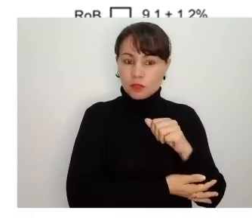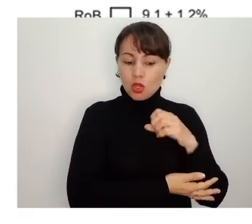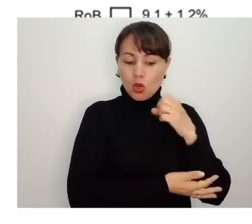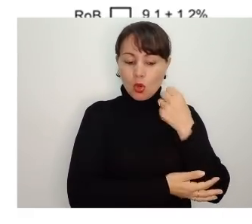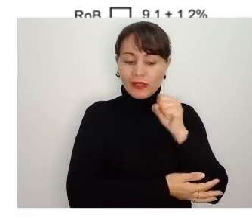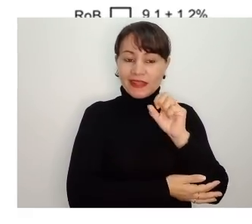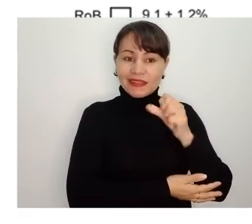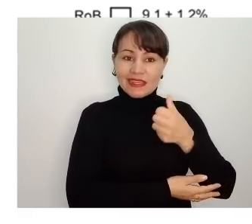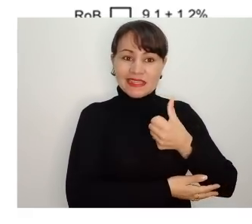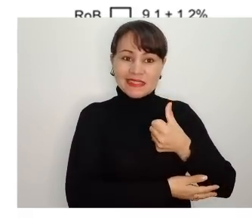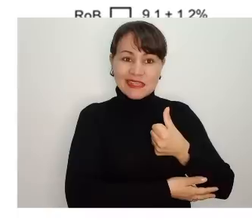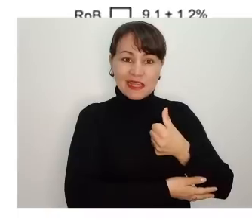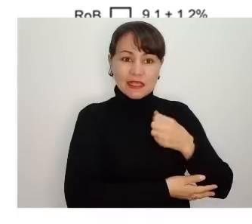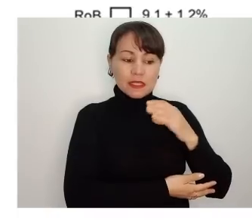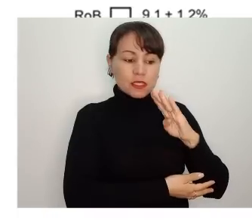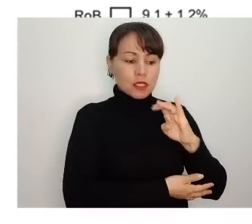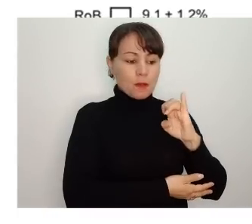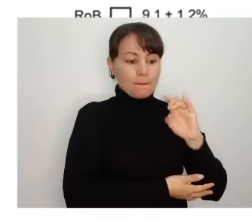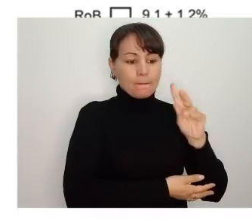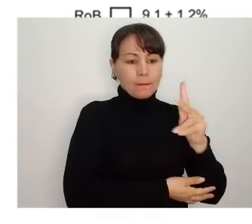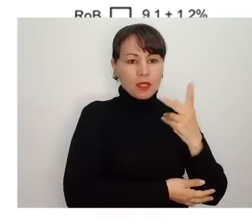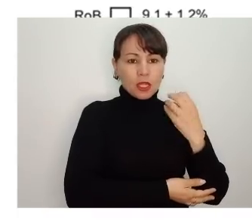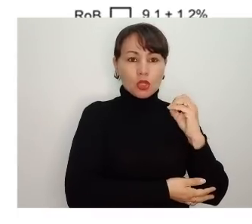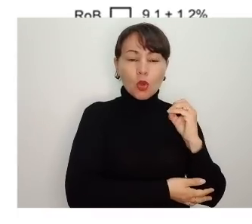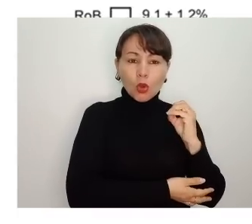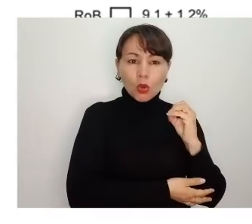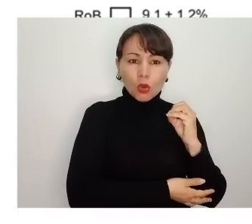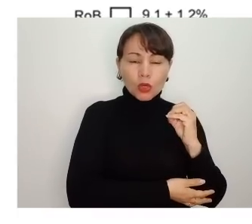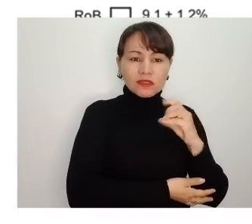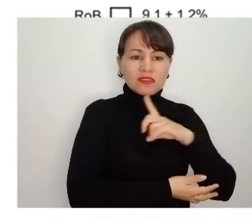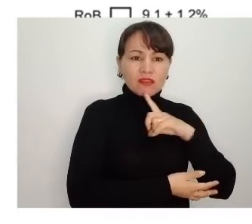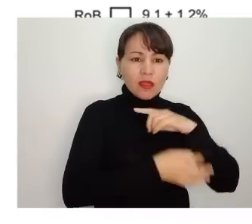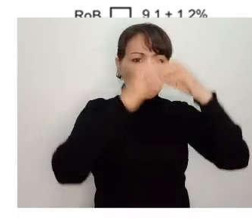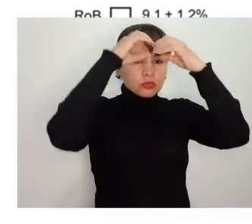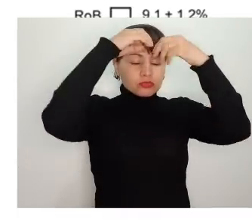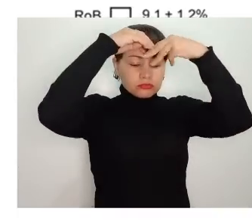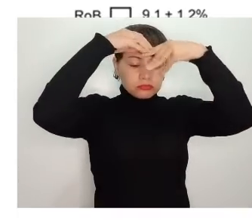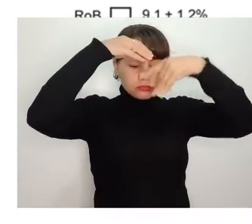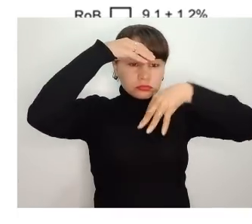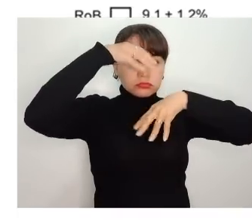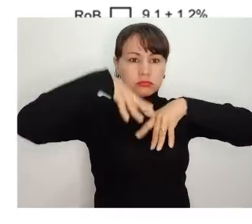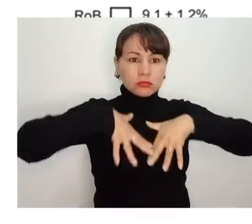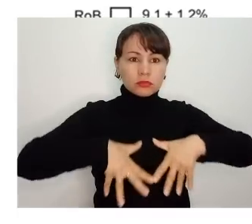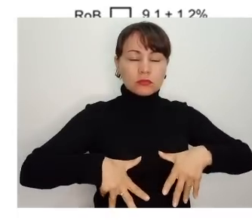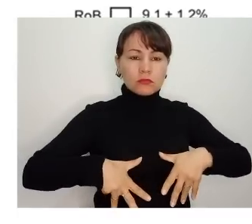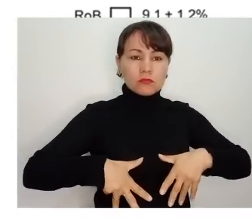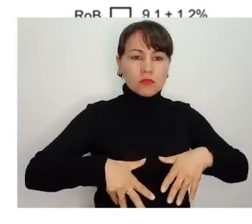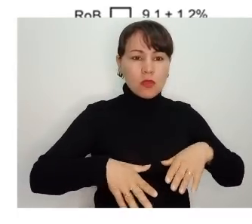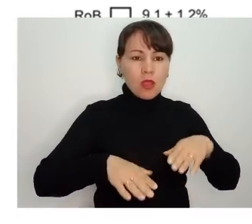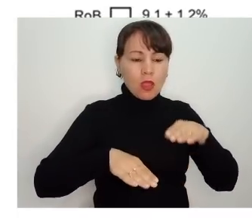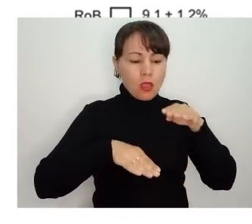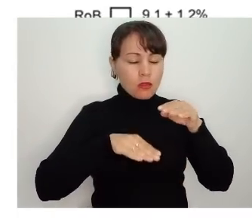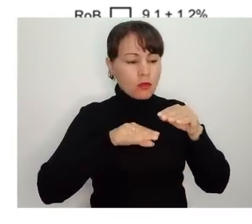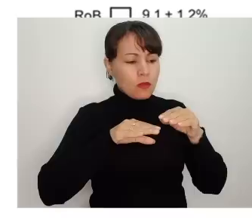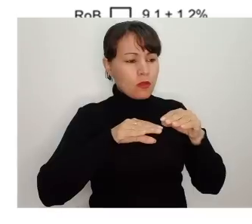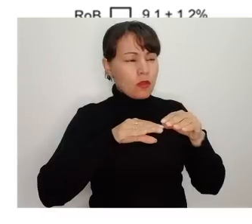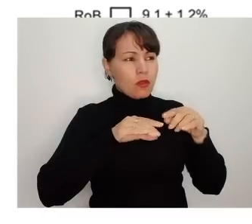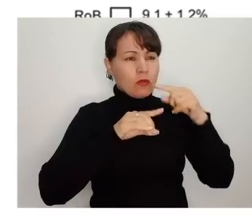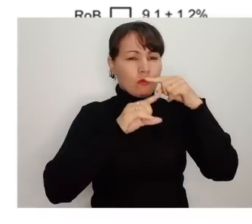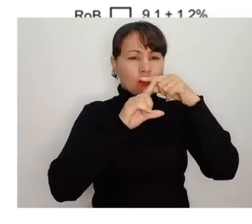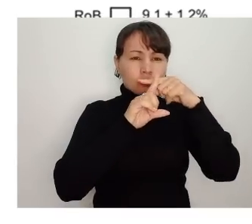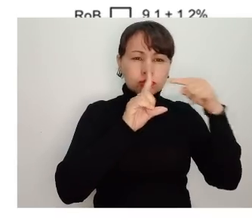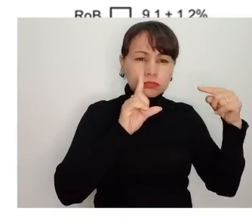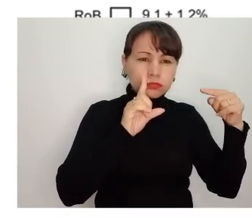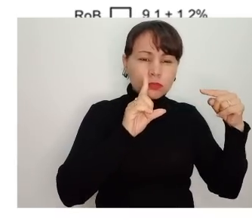pegarmos 86 bilhões de neurônios que nós temos no sistema nervoso central e multiplicarmos por uma média de 30